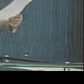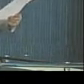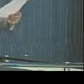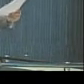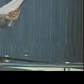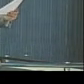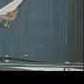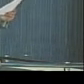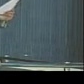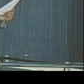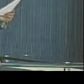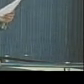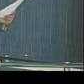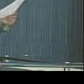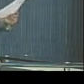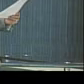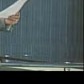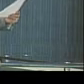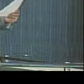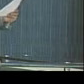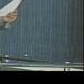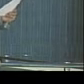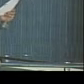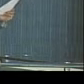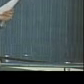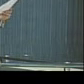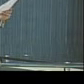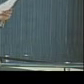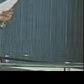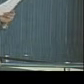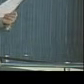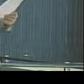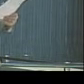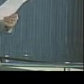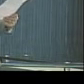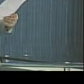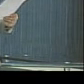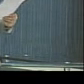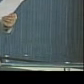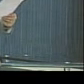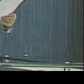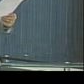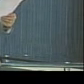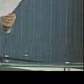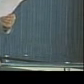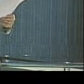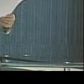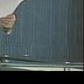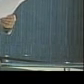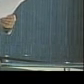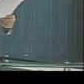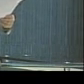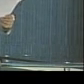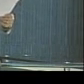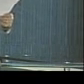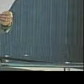do governador desde já estamos intensificando o combate ao desperdício quanto mais qualidade administrativa alcançarmos